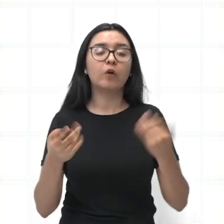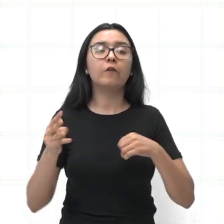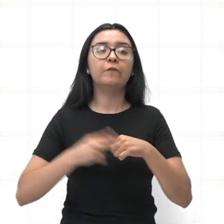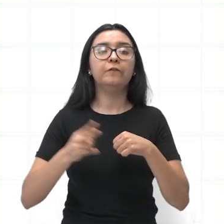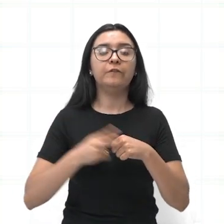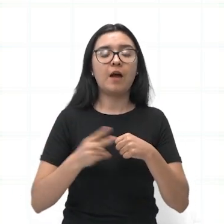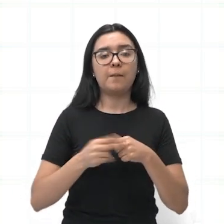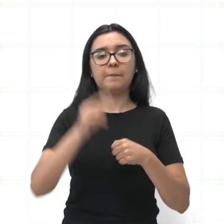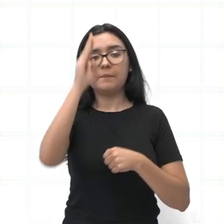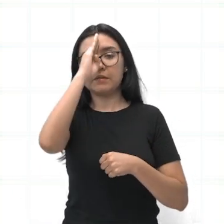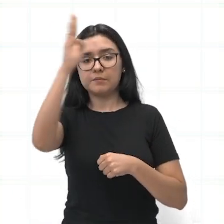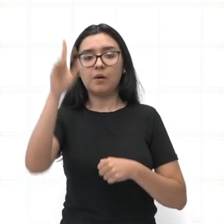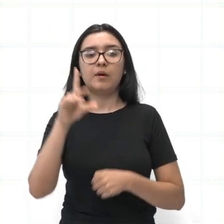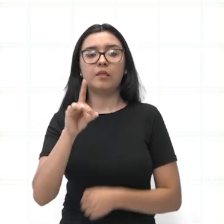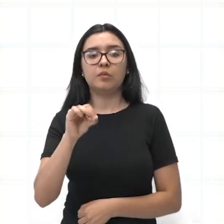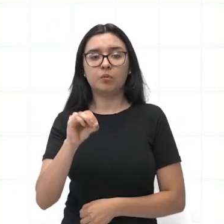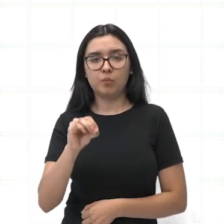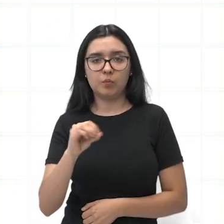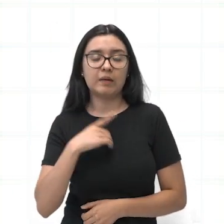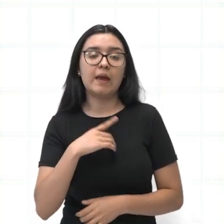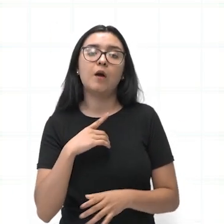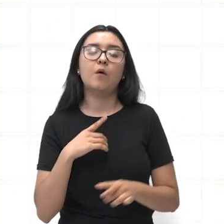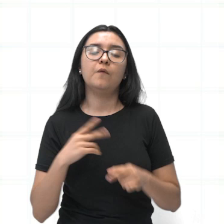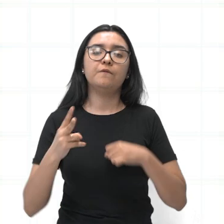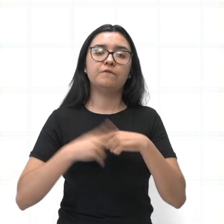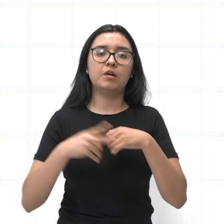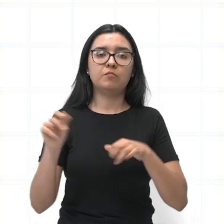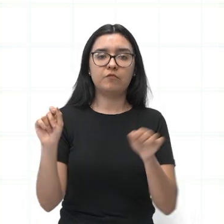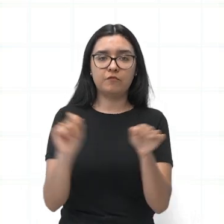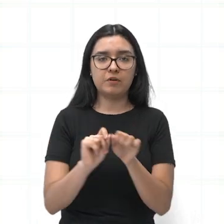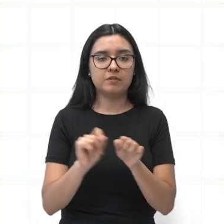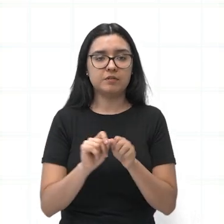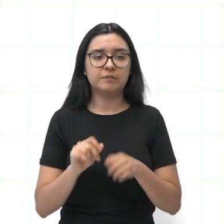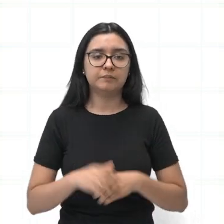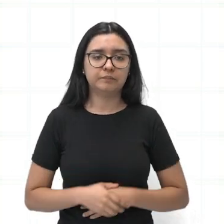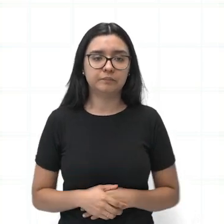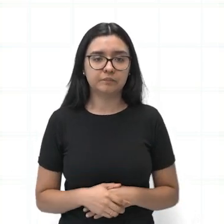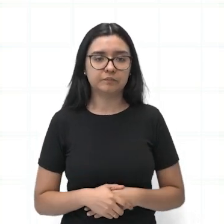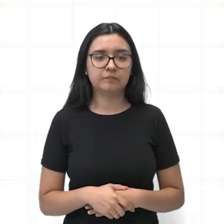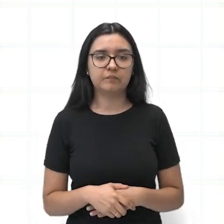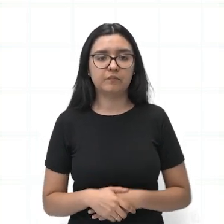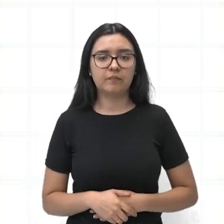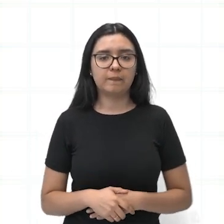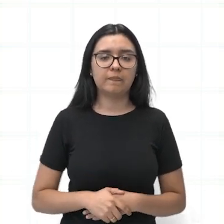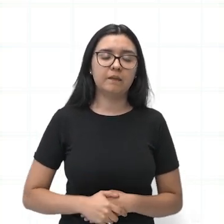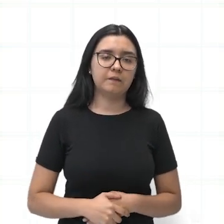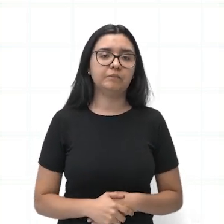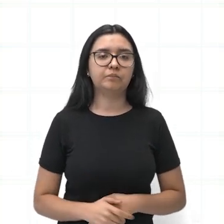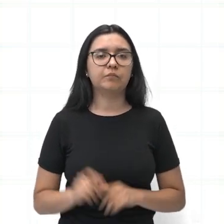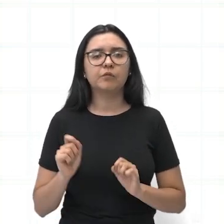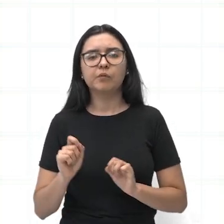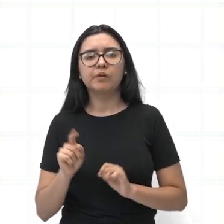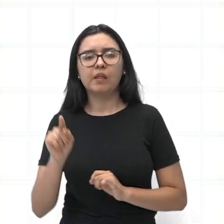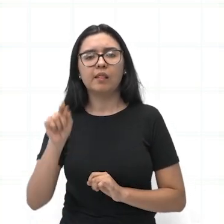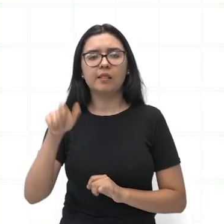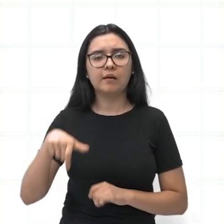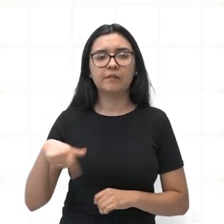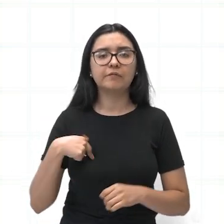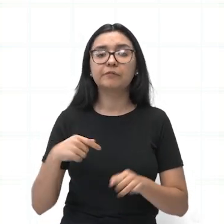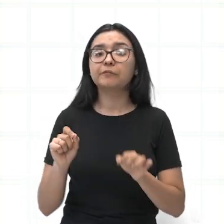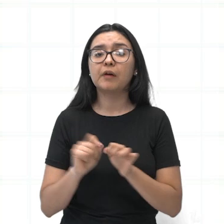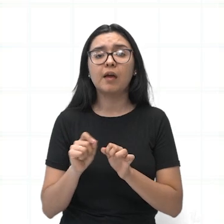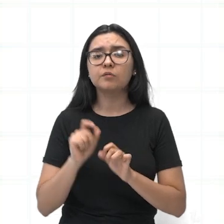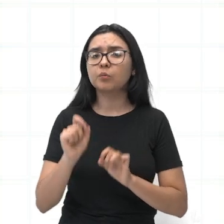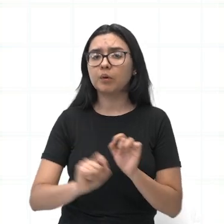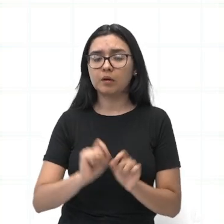Do, que é o verbo fazer. Ele é o verbo principal. Então, what does she do? What does she do? O que ela faz, tá?